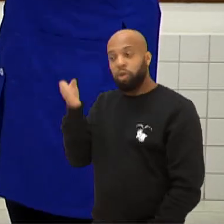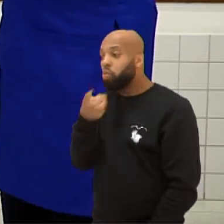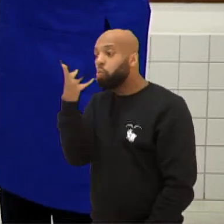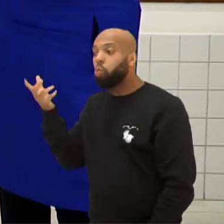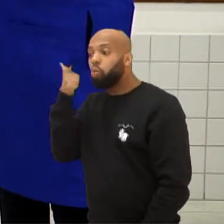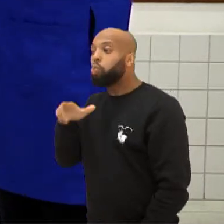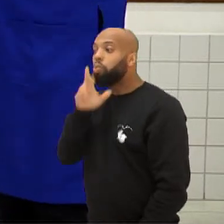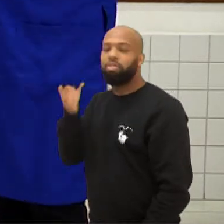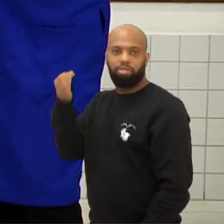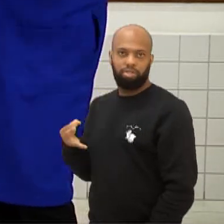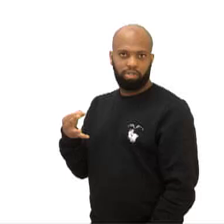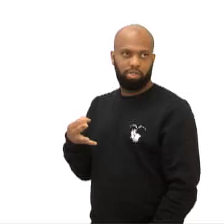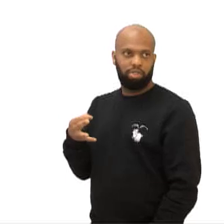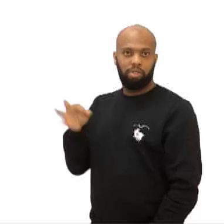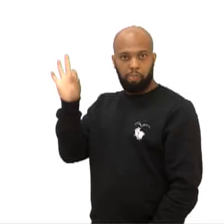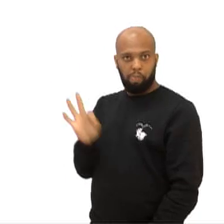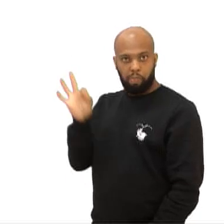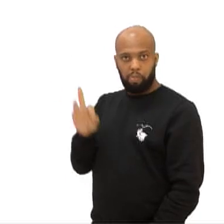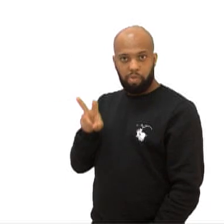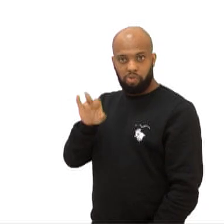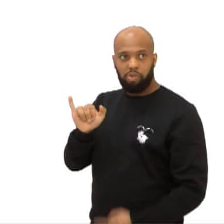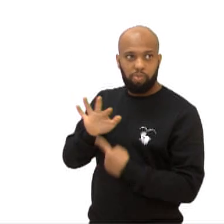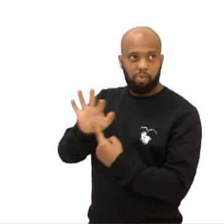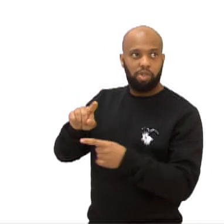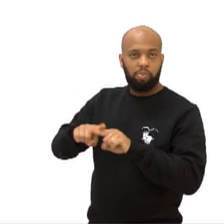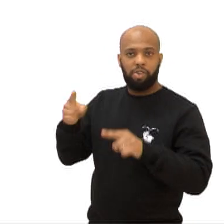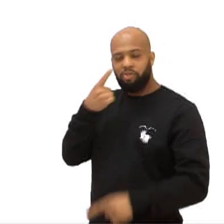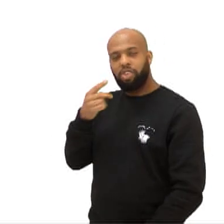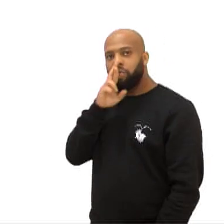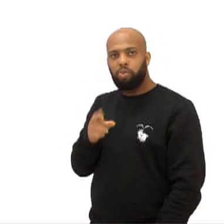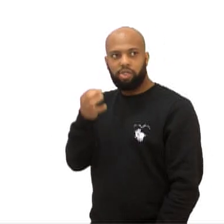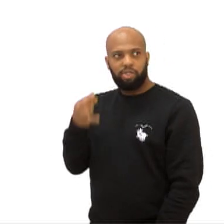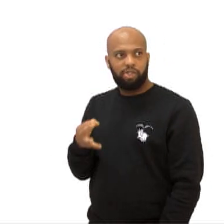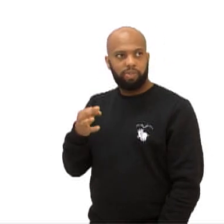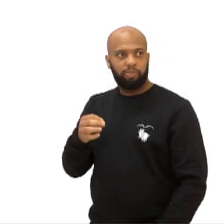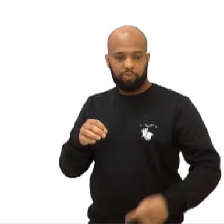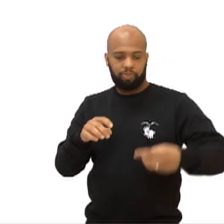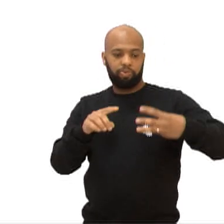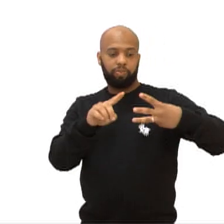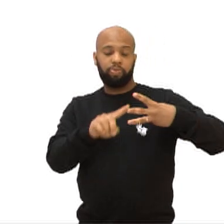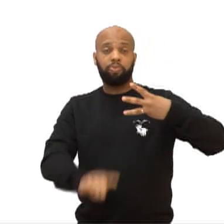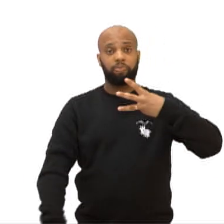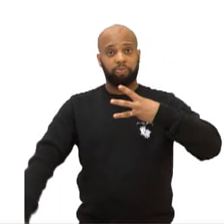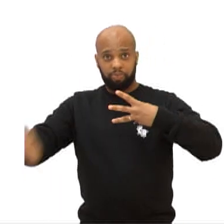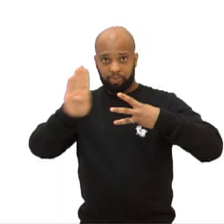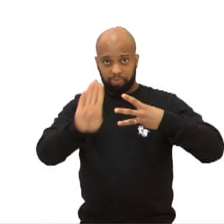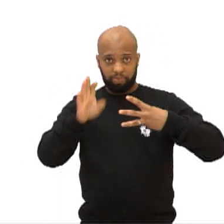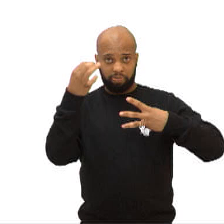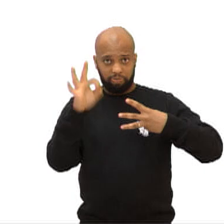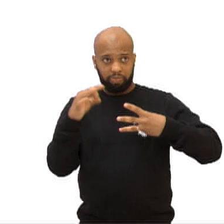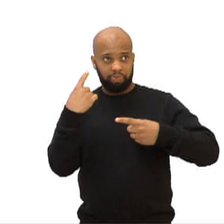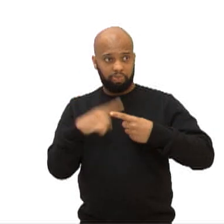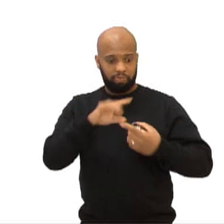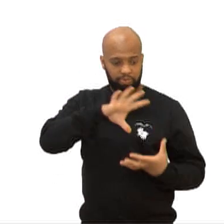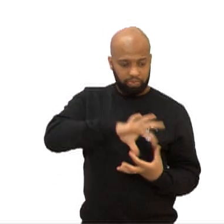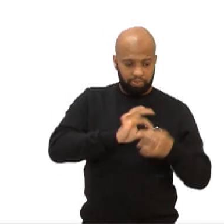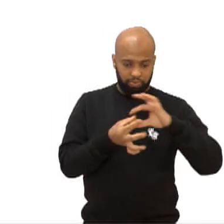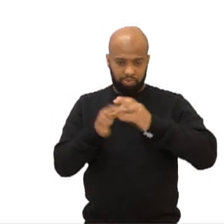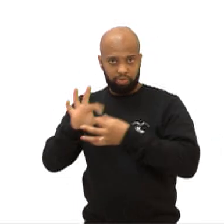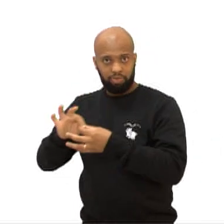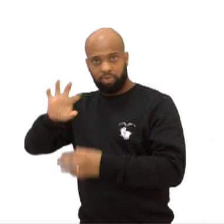lá. A estimativa já vai aparecer, mas já vamos ver a respostinha. Letra B é a resposta correta. O continente